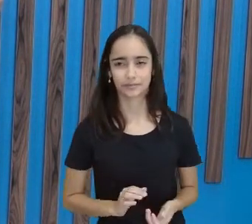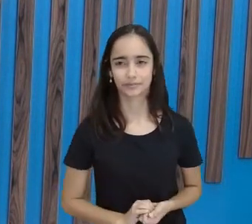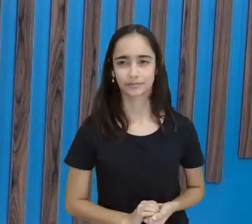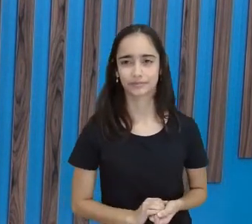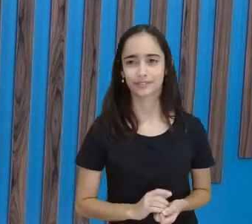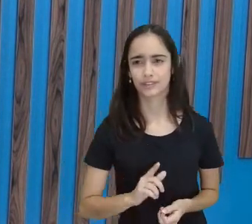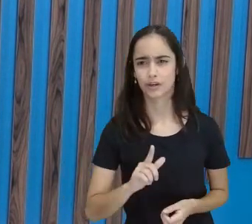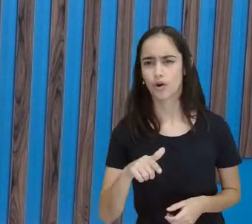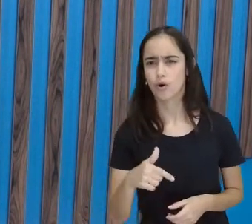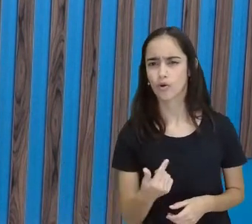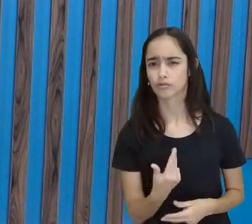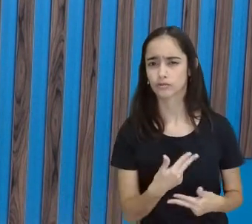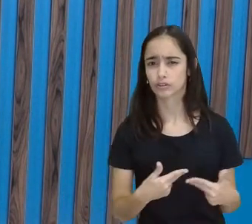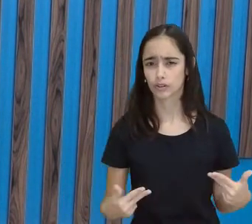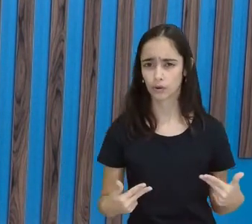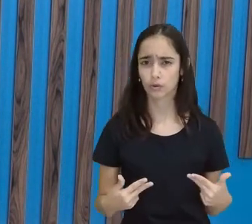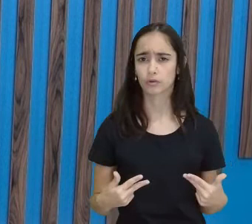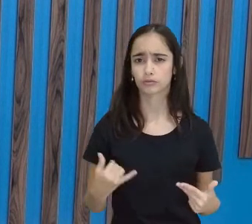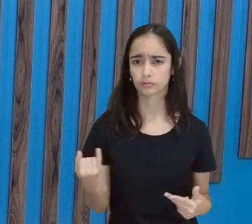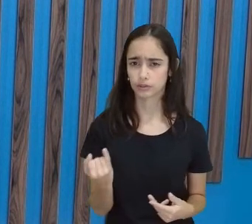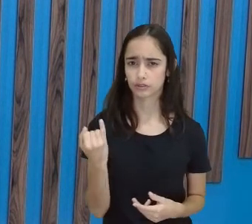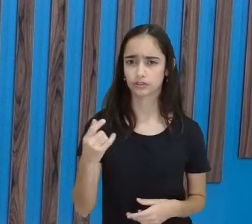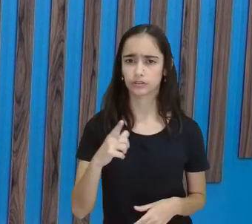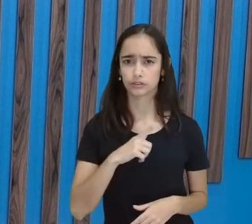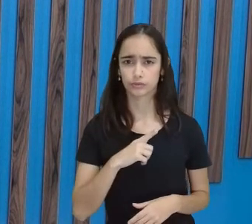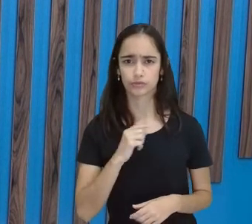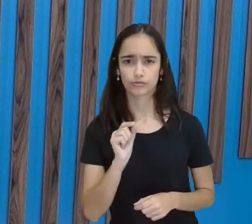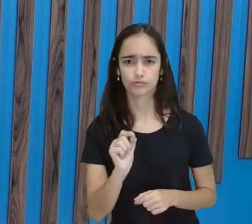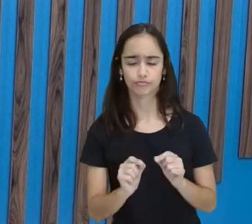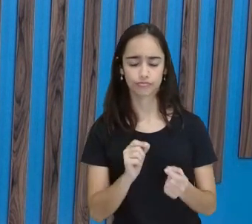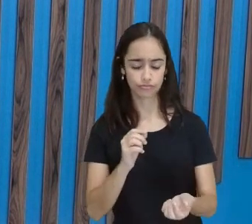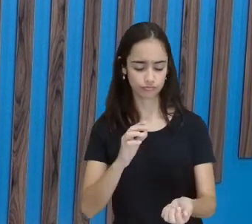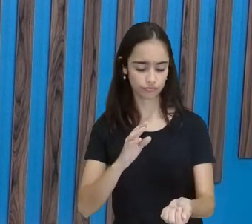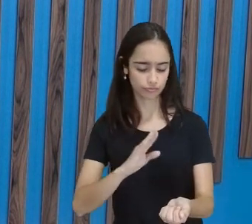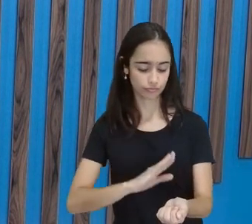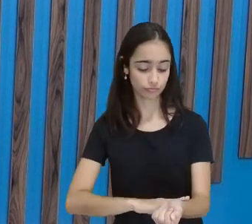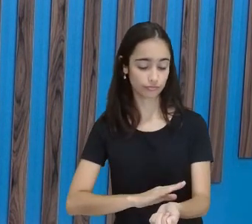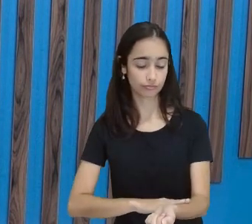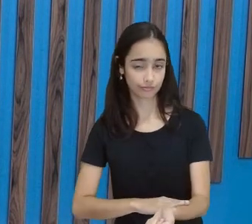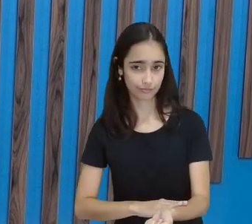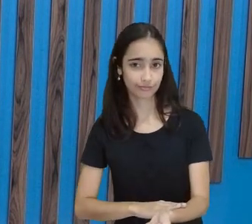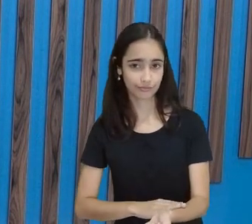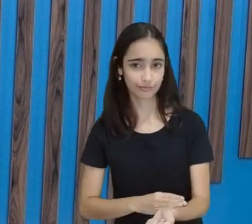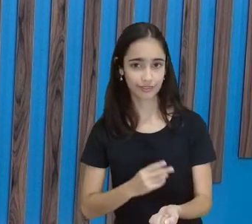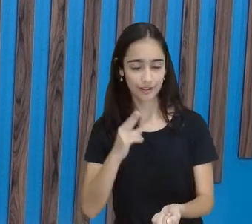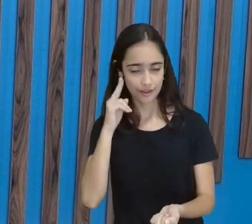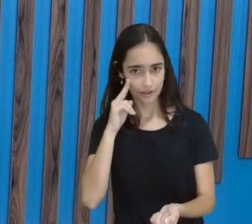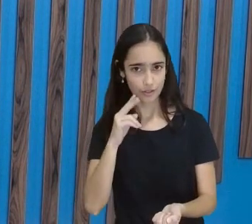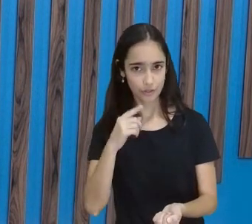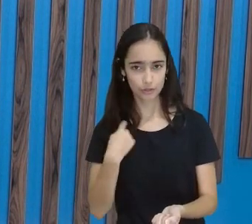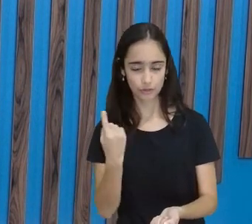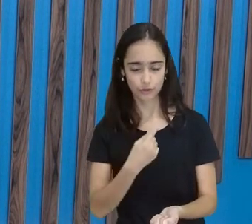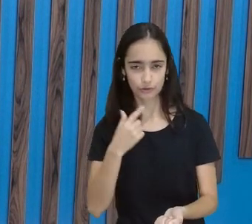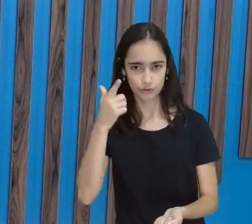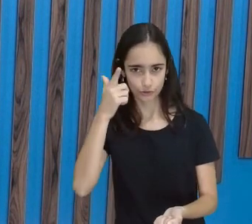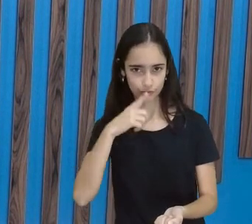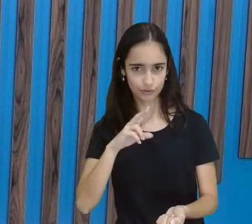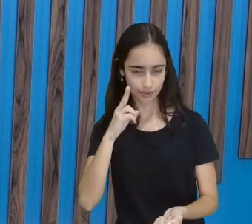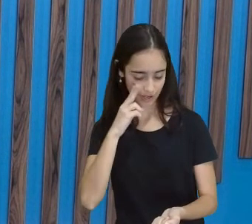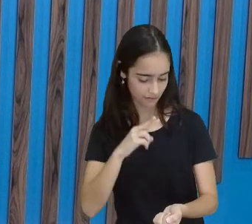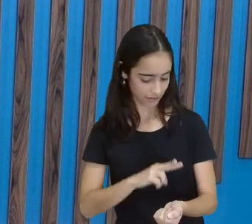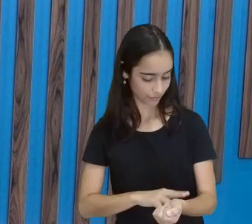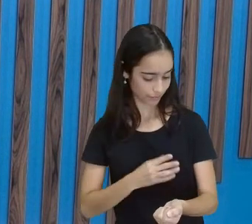Outro instrumento também, o aferidor de pressão, por exemplo, ele fica ali aferindo, vendo a questão da pressão arterial